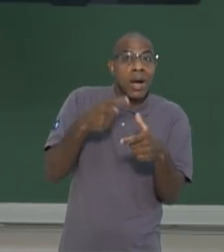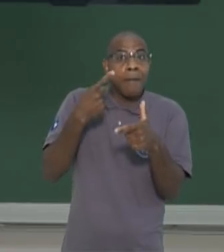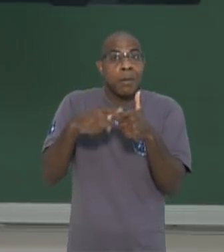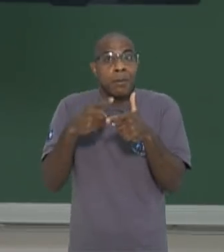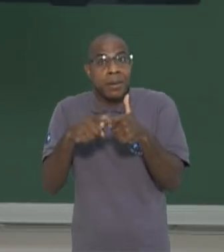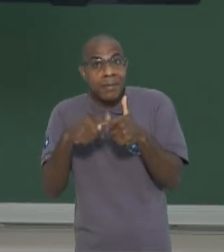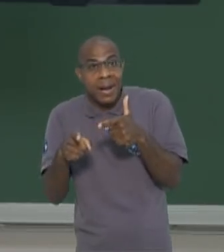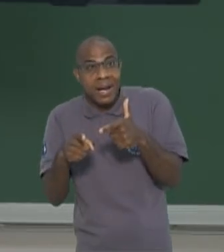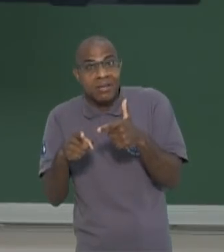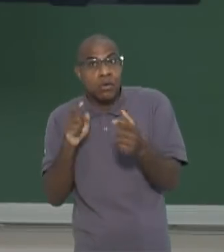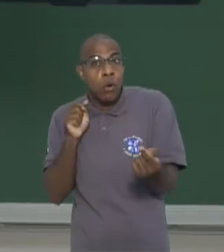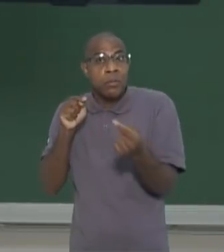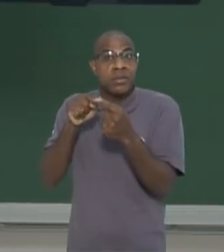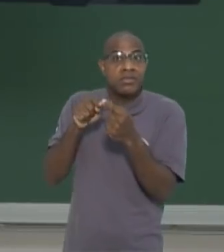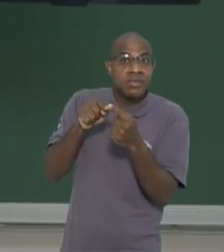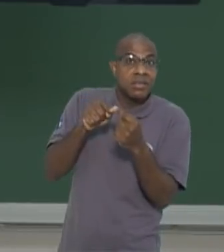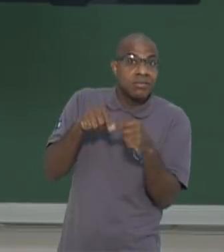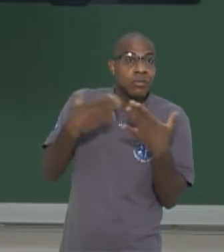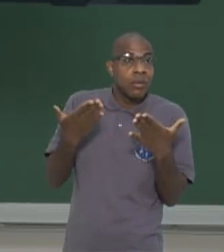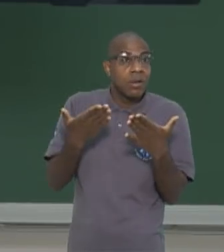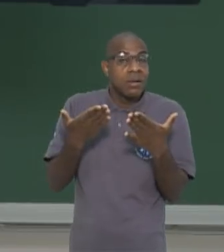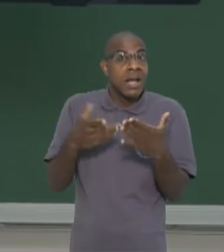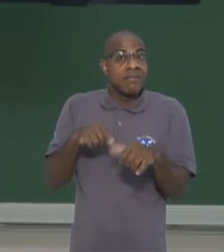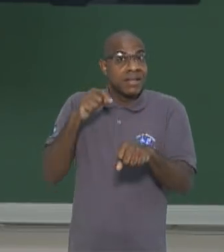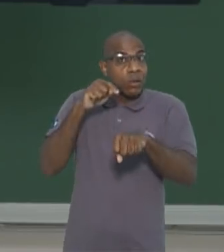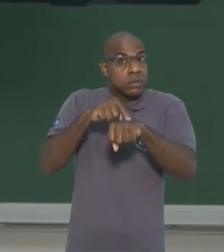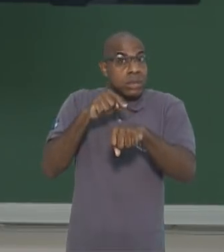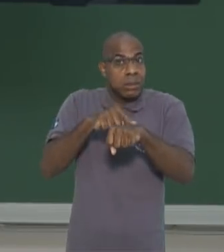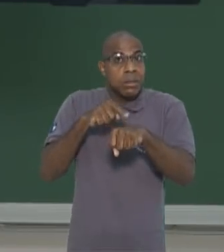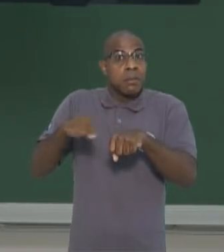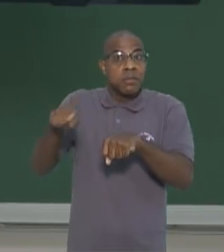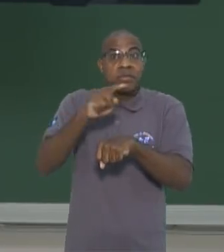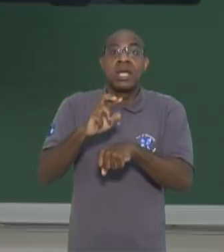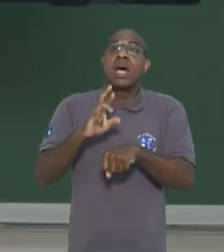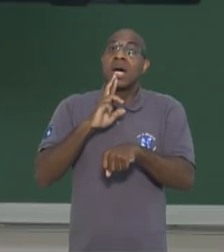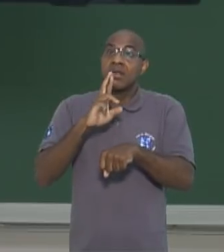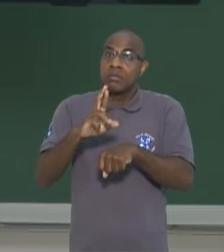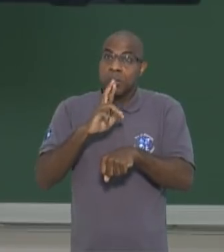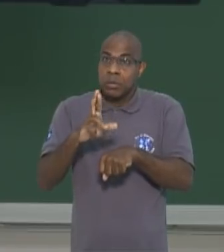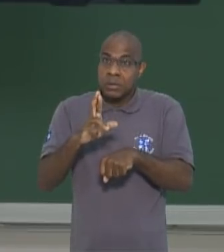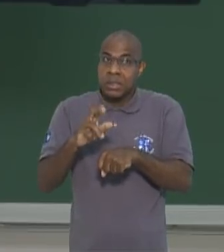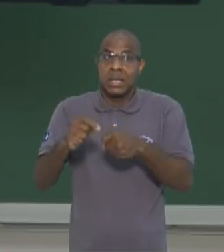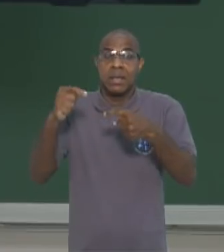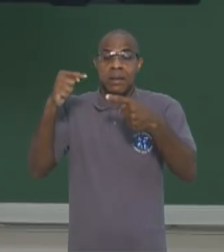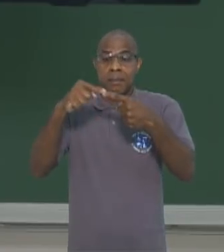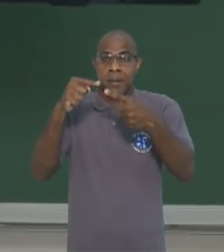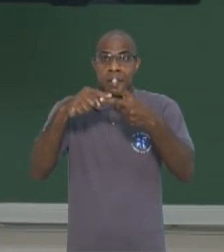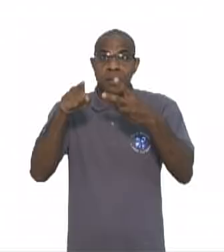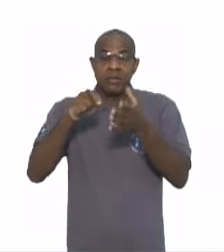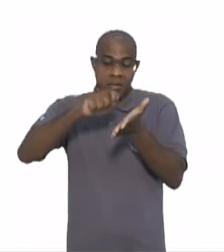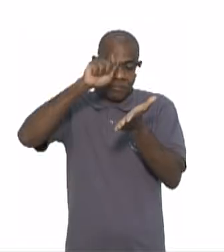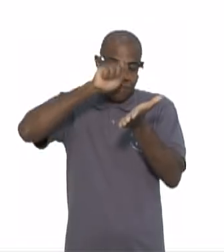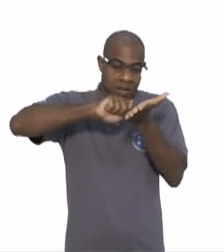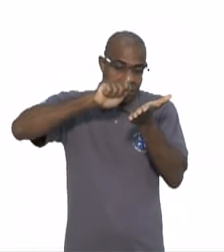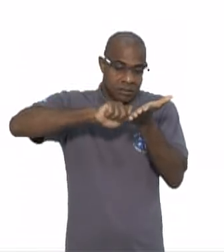problemática, os nossos objetivos. Então, eu vou dar um tempinho aí para vocês responderem e a gente já volta com a correção na sequência.